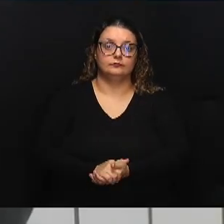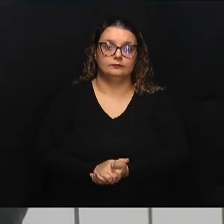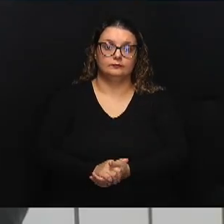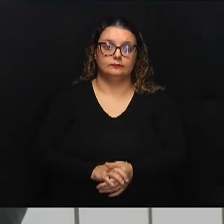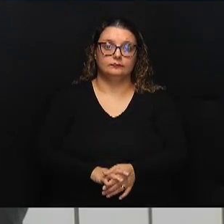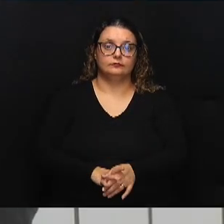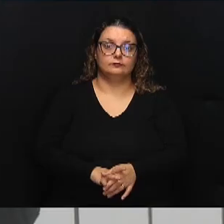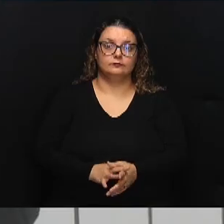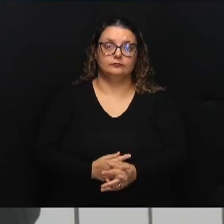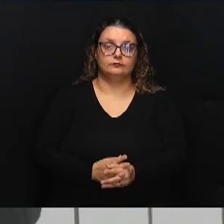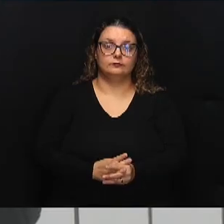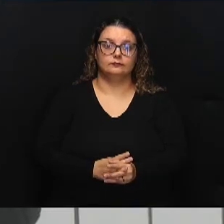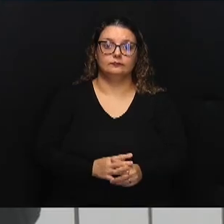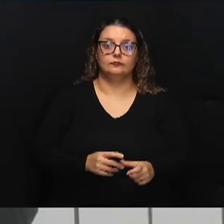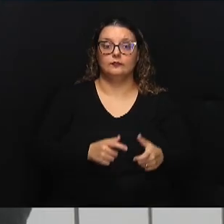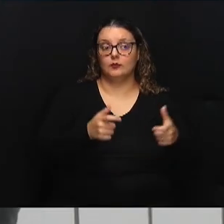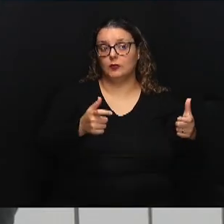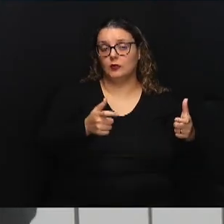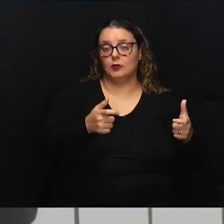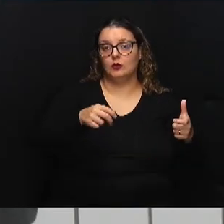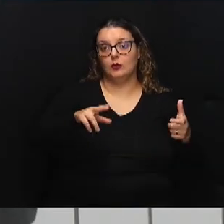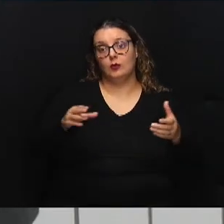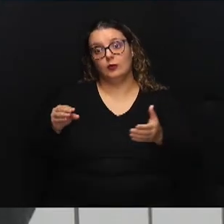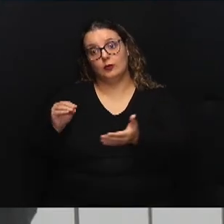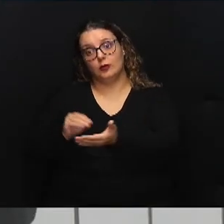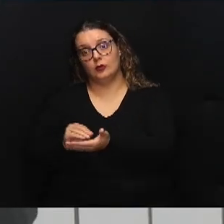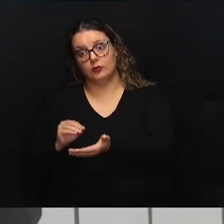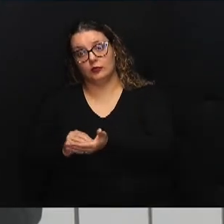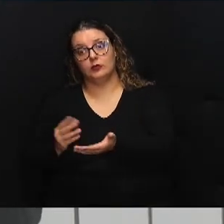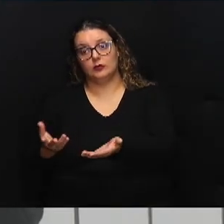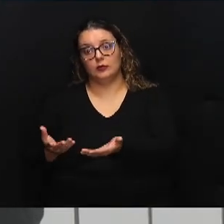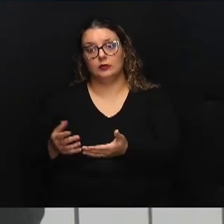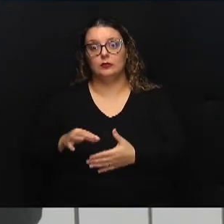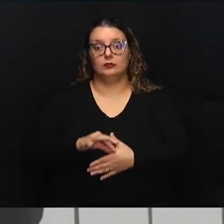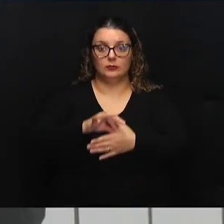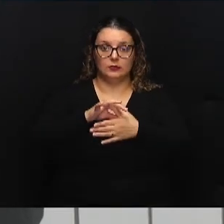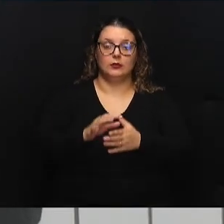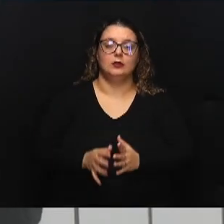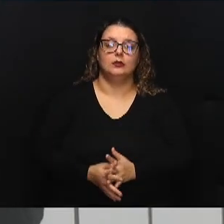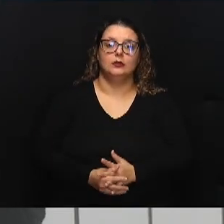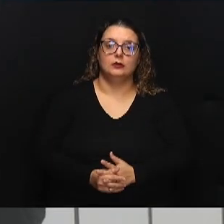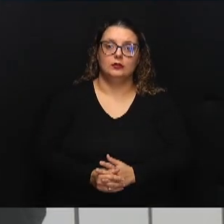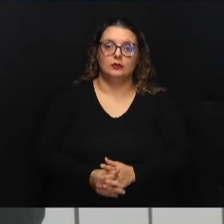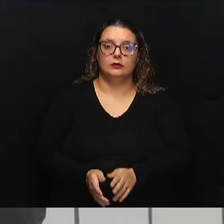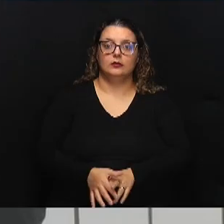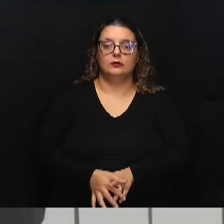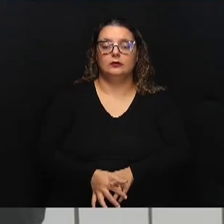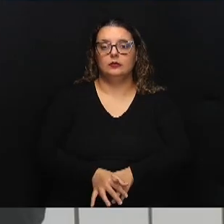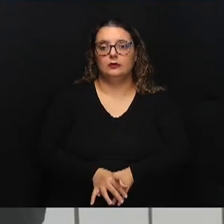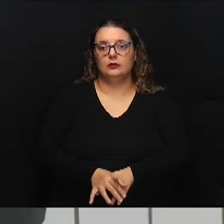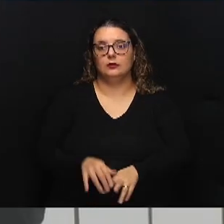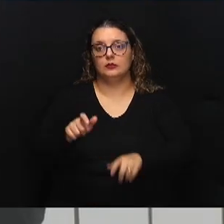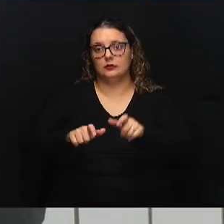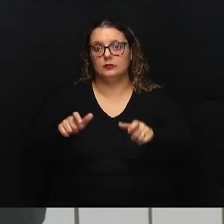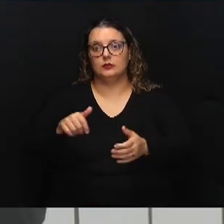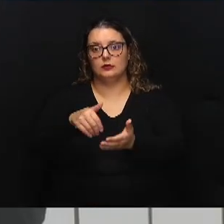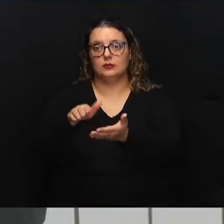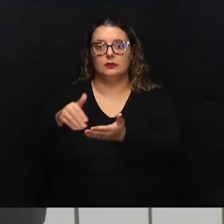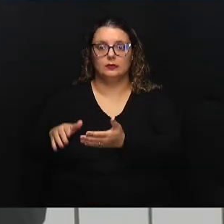né? Por excesso ou por falta realmente de liderança, né? As pessoas acabam saindo,